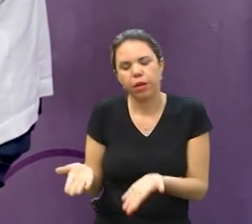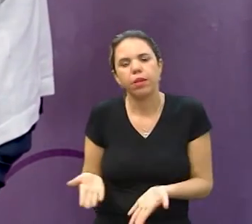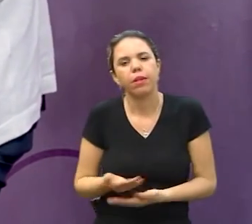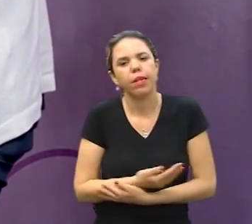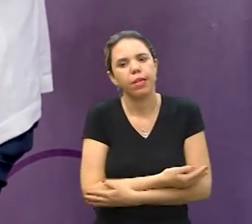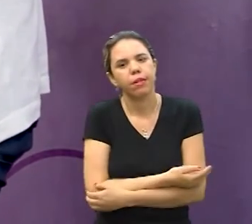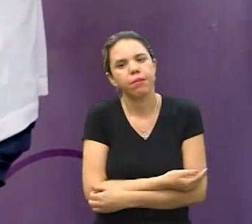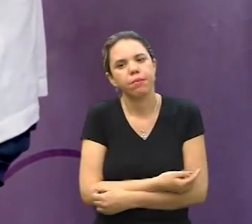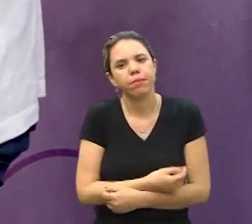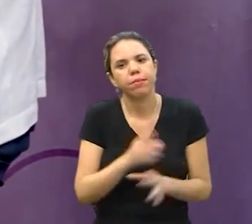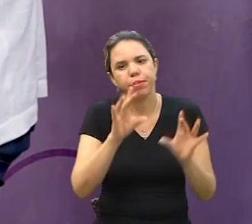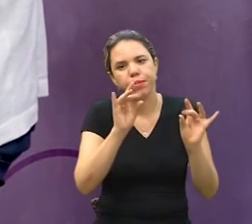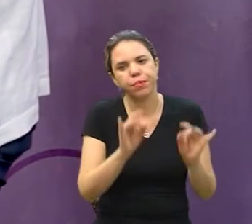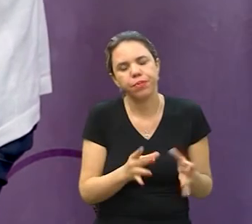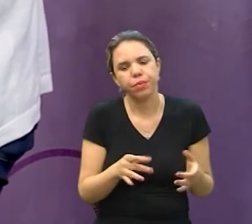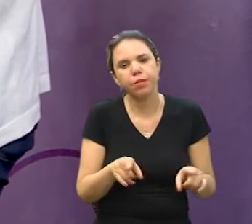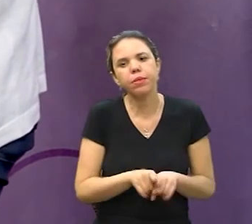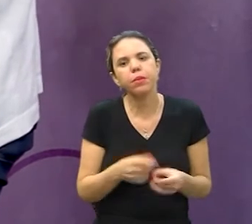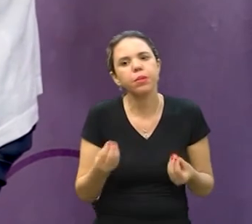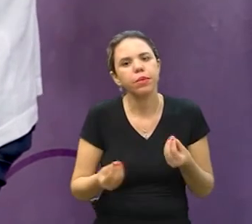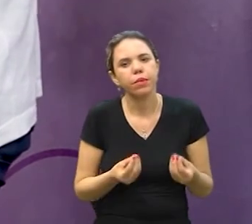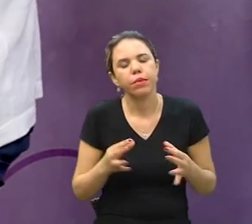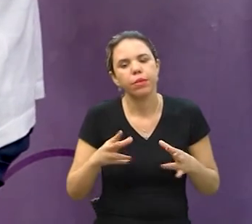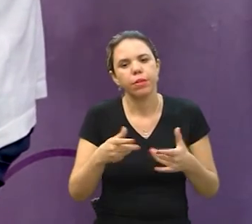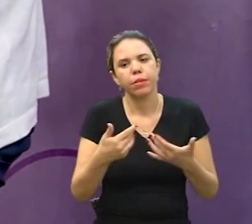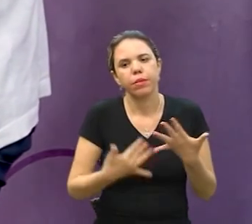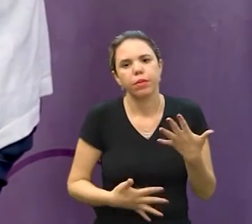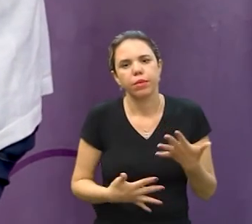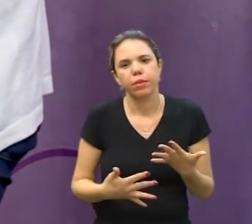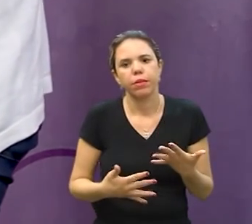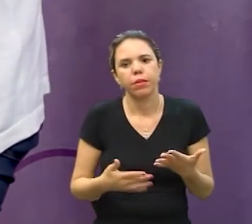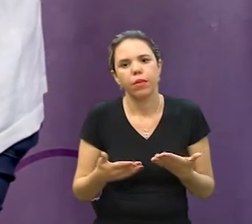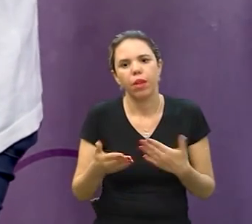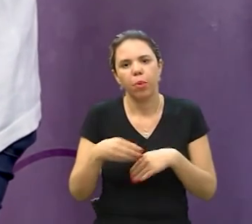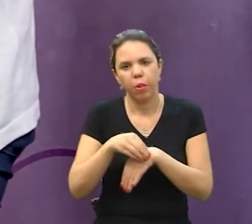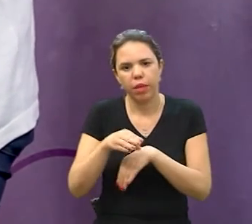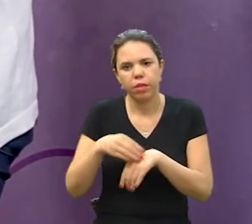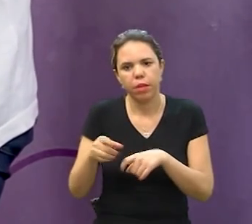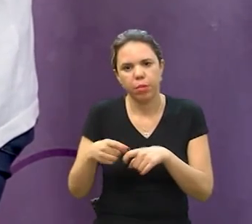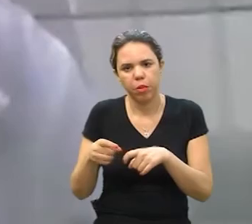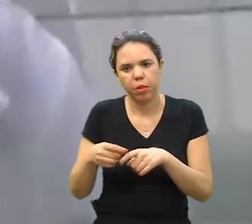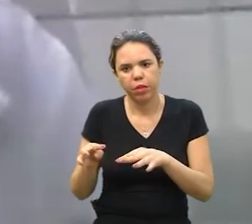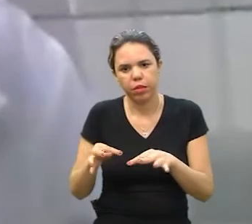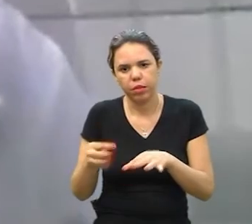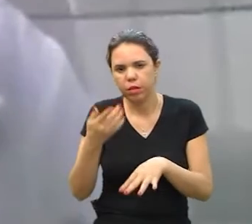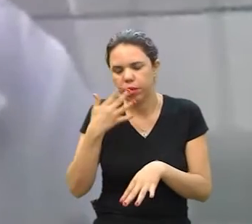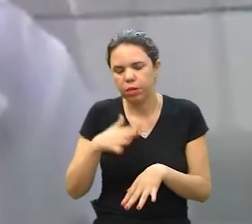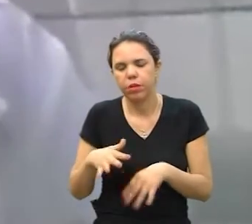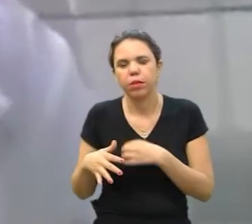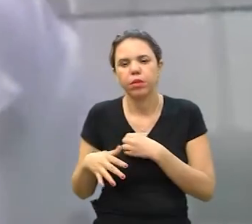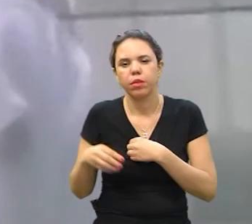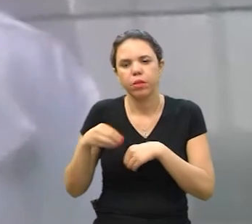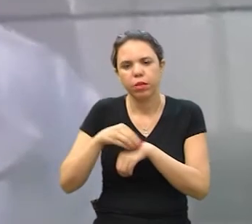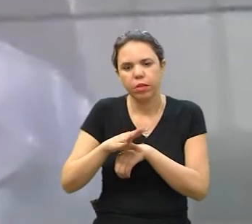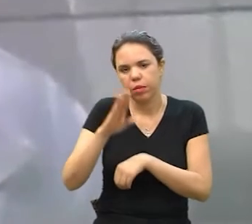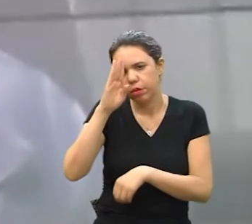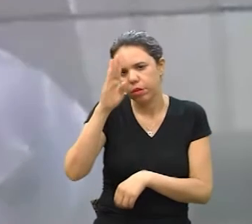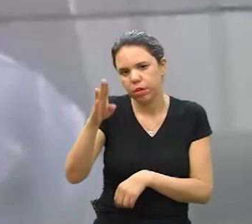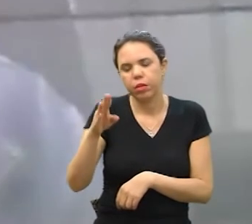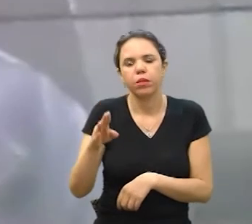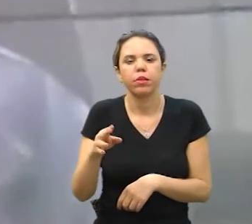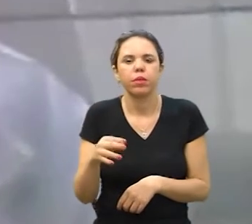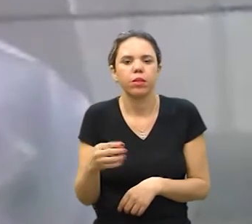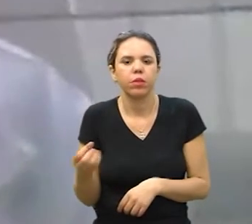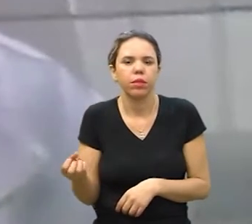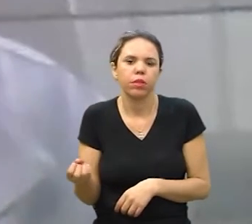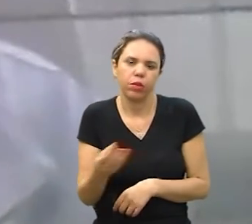Prestar atenção nesses detalhes também e tudo relatar para a pediatra? Exatamente. O meu recado é